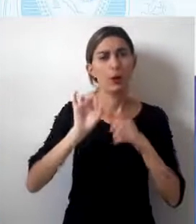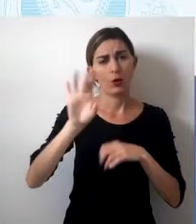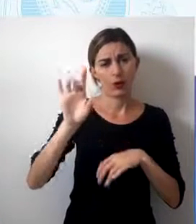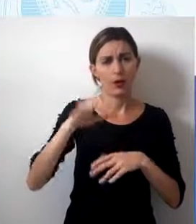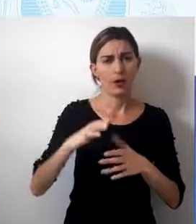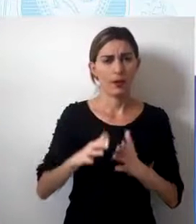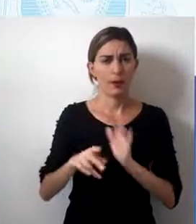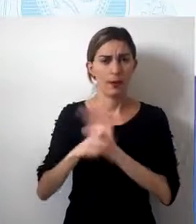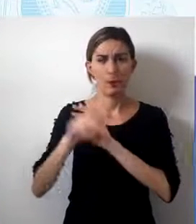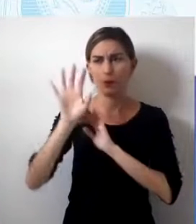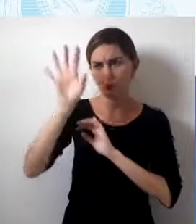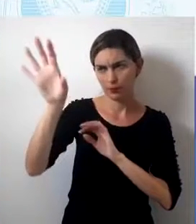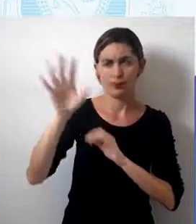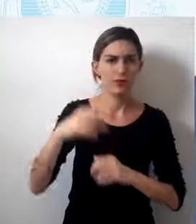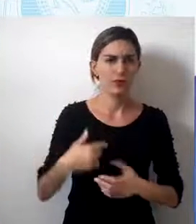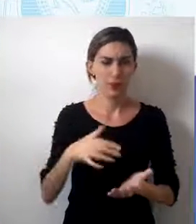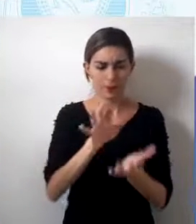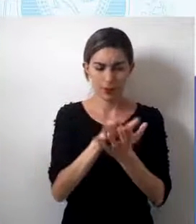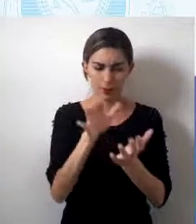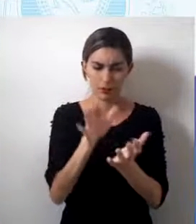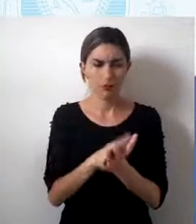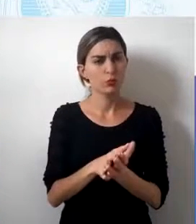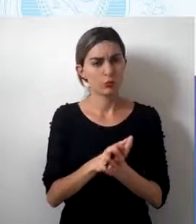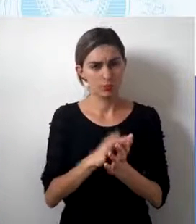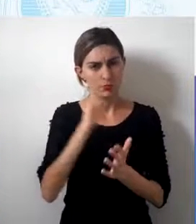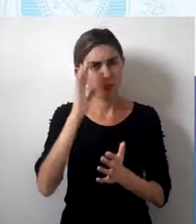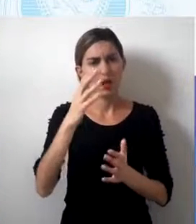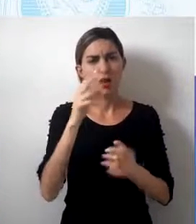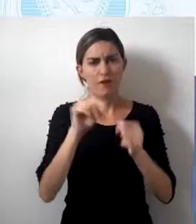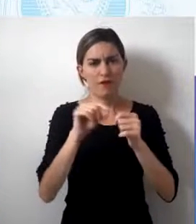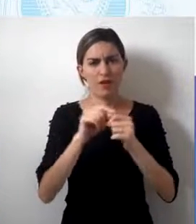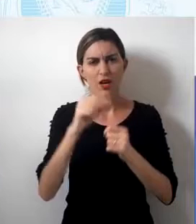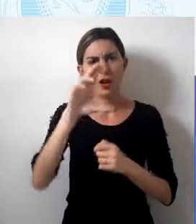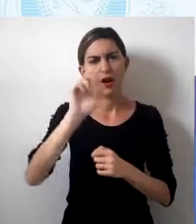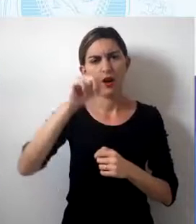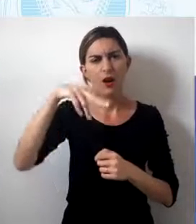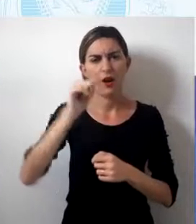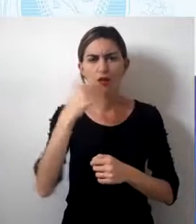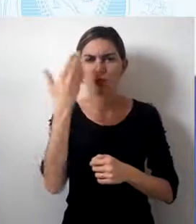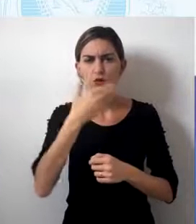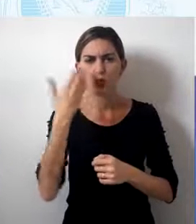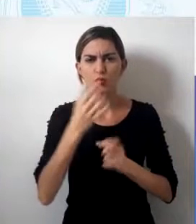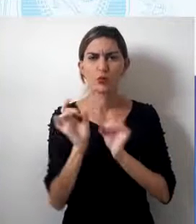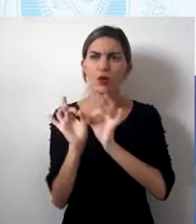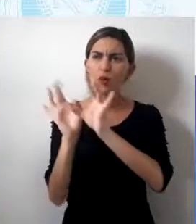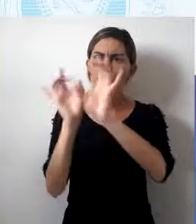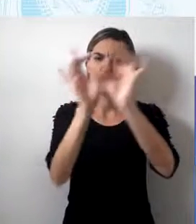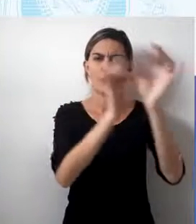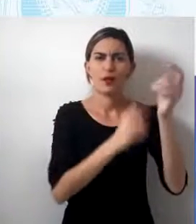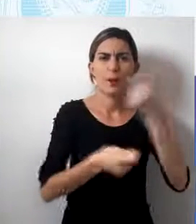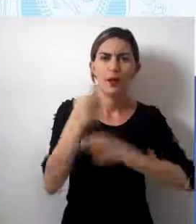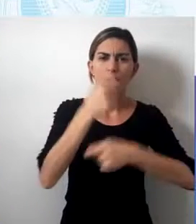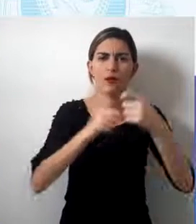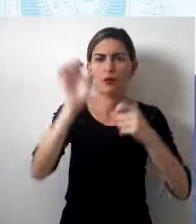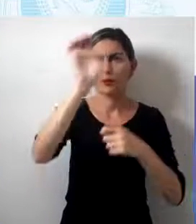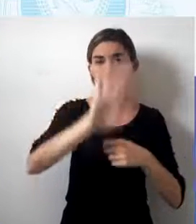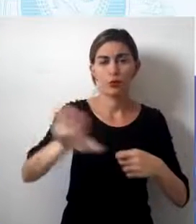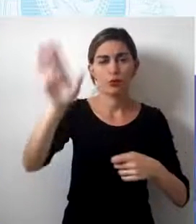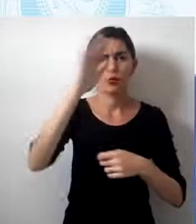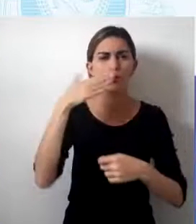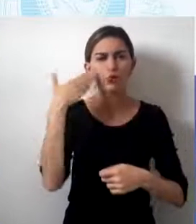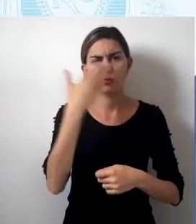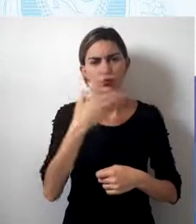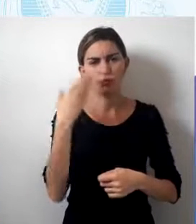que a capitania mais promissora da época era Pernambuco, com a produção de cana-de-açúcar que era exportada para o mercado europeu. A